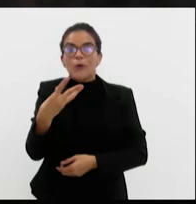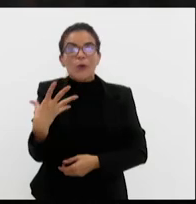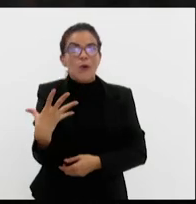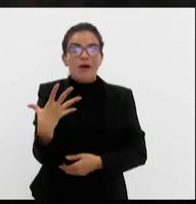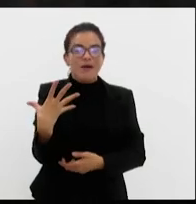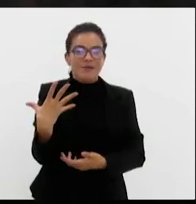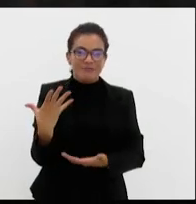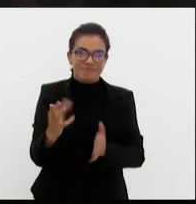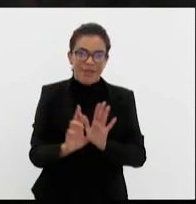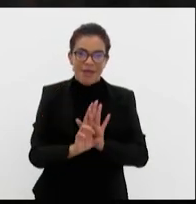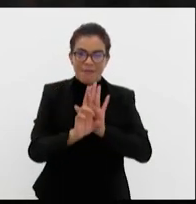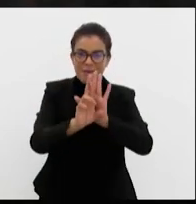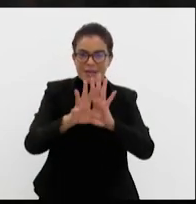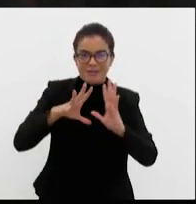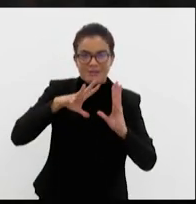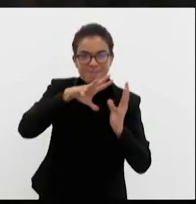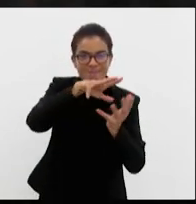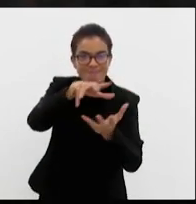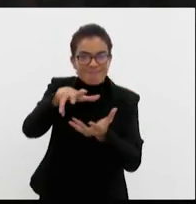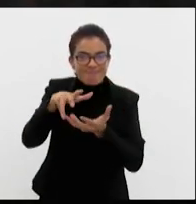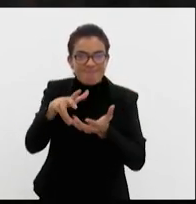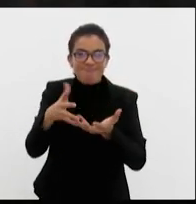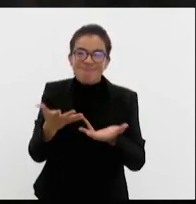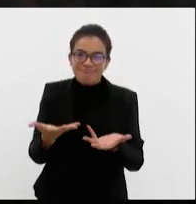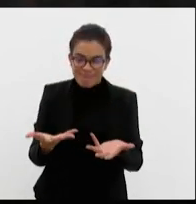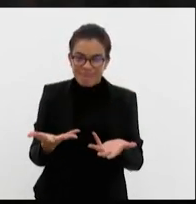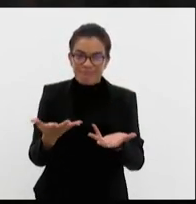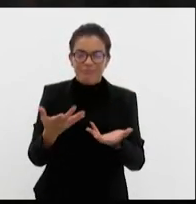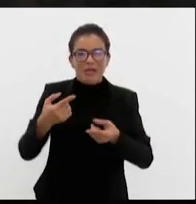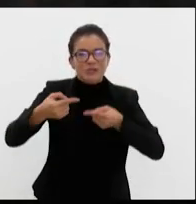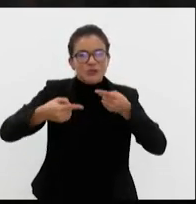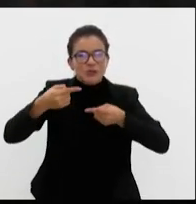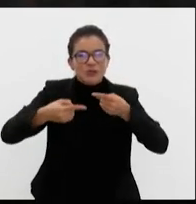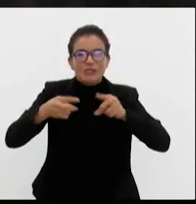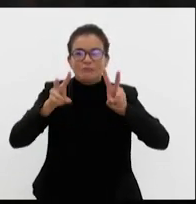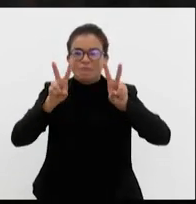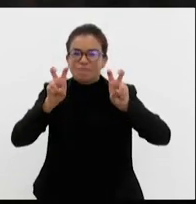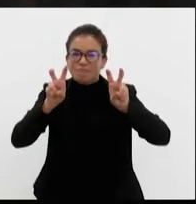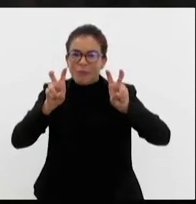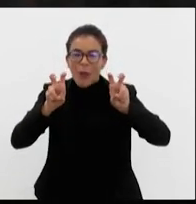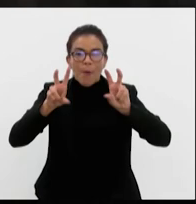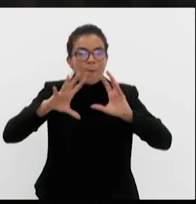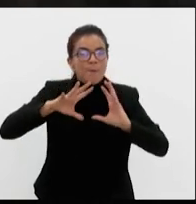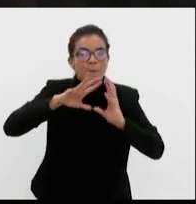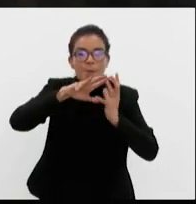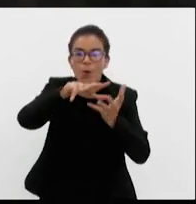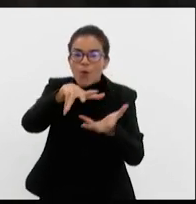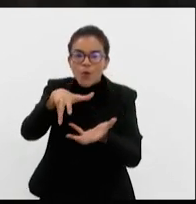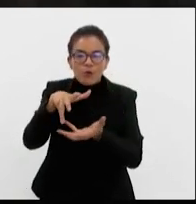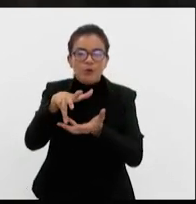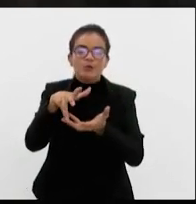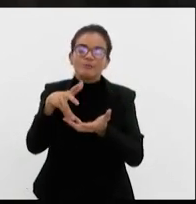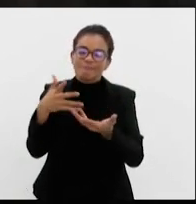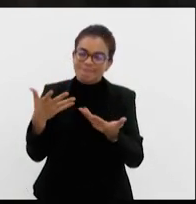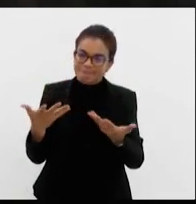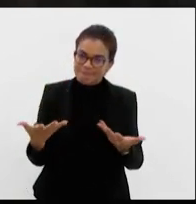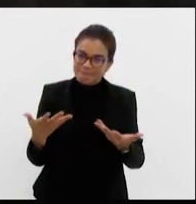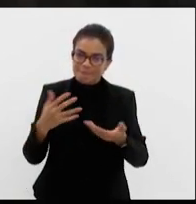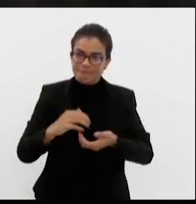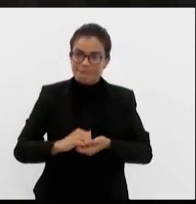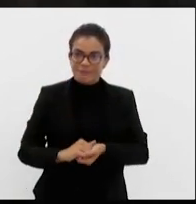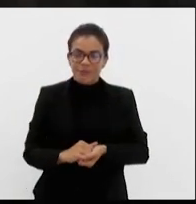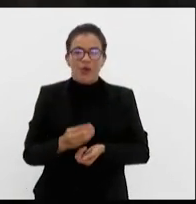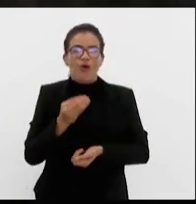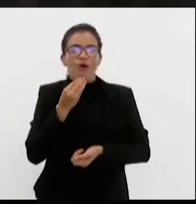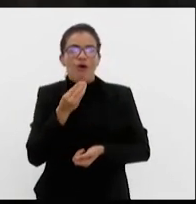vieram, para discutir temas mundiais da maior relevância. É